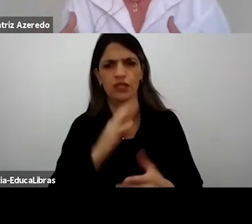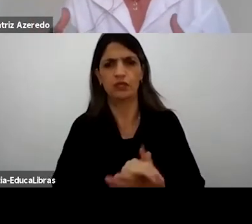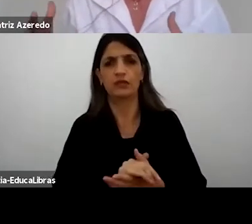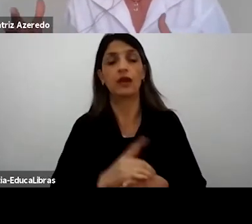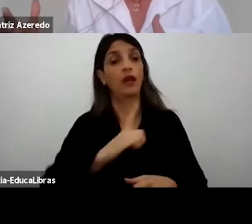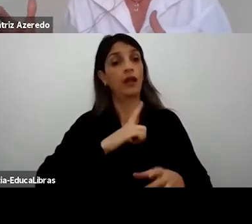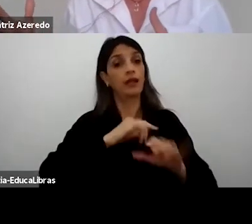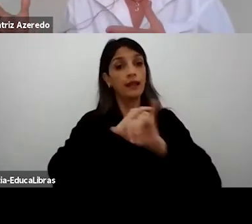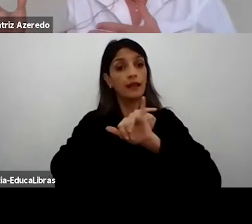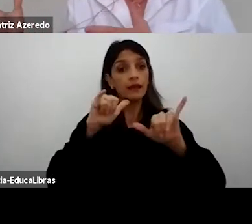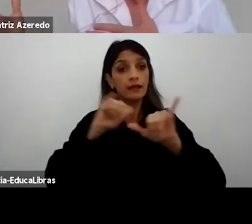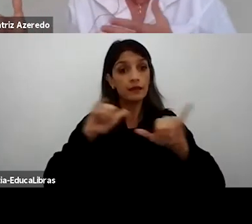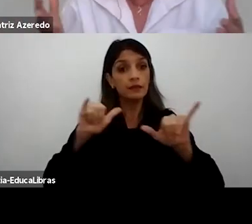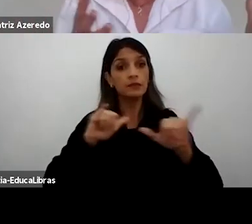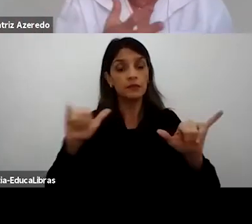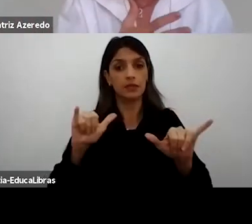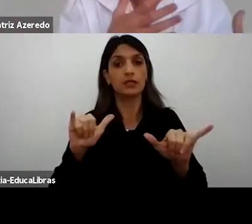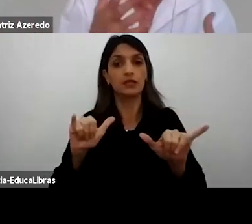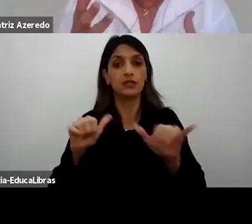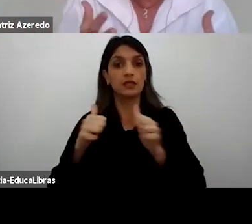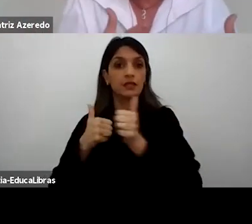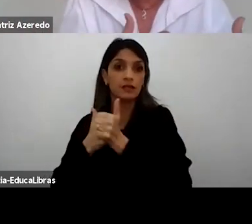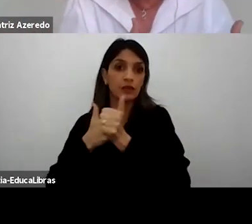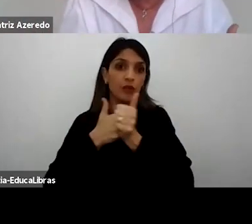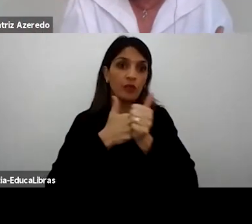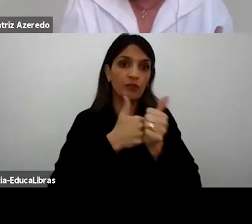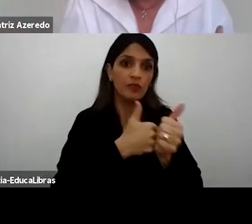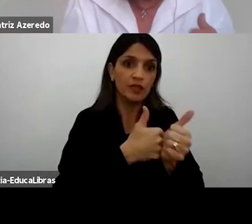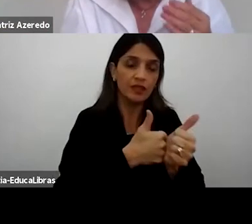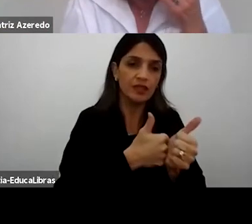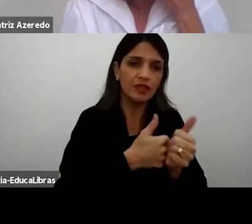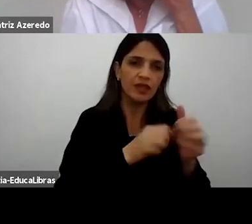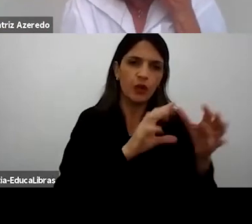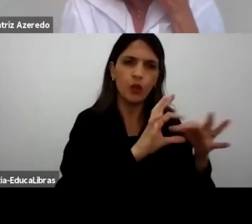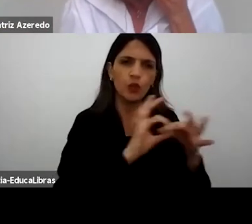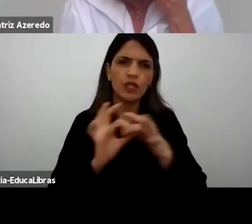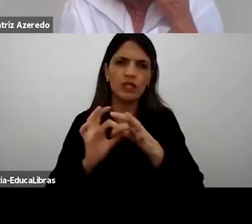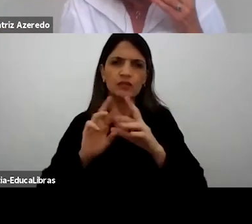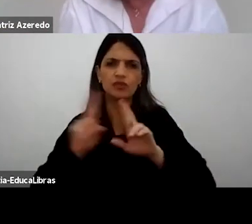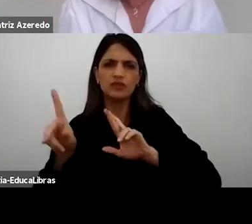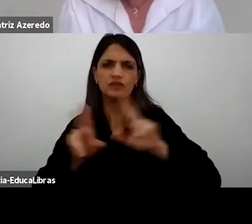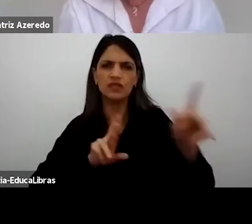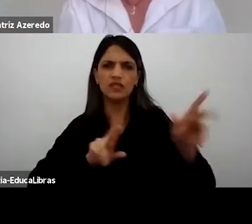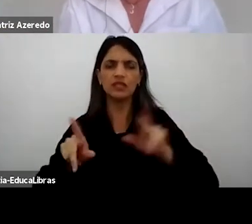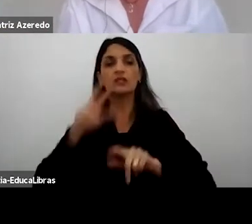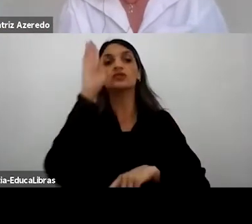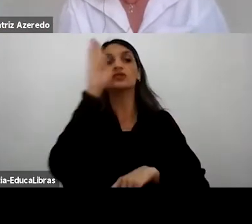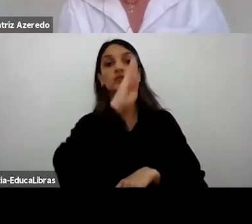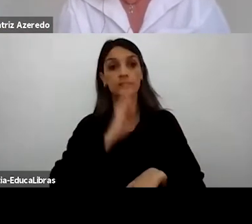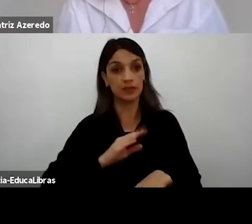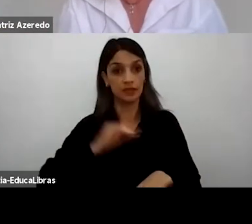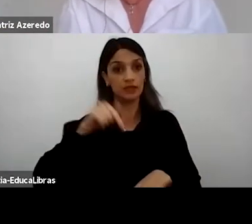que acompanha diferentes contextos, né? No Brasil, né?